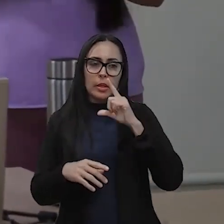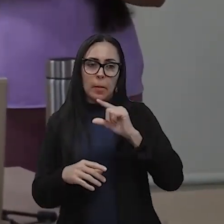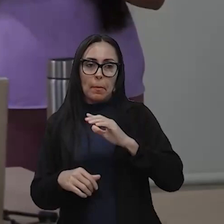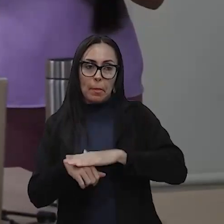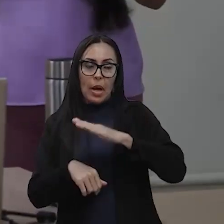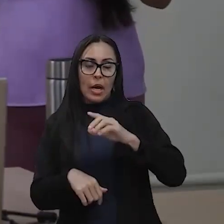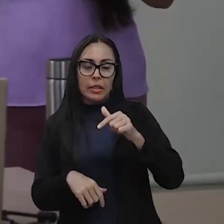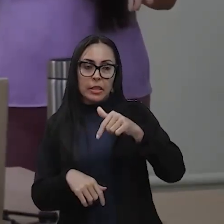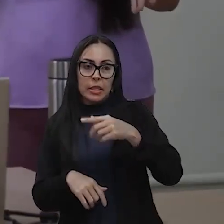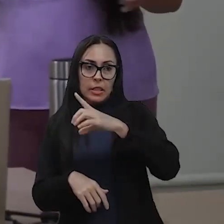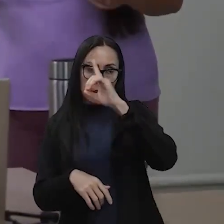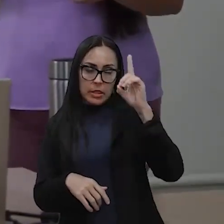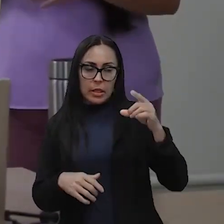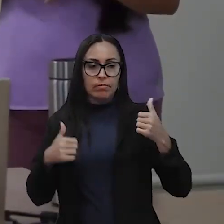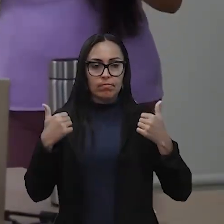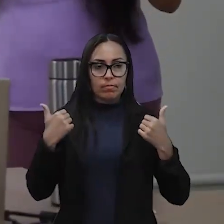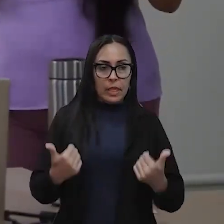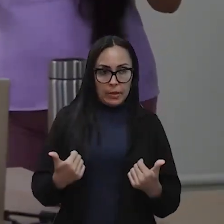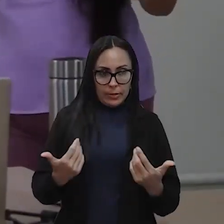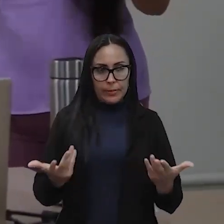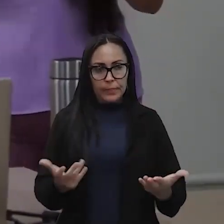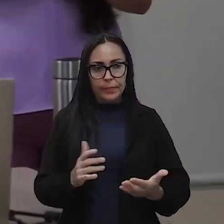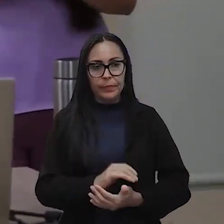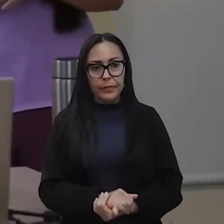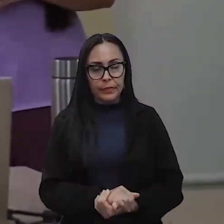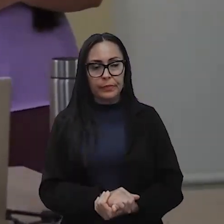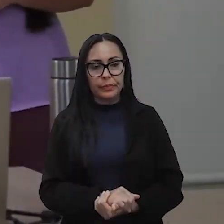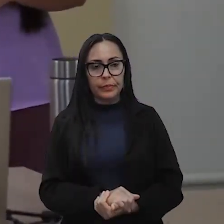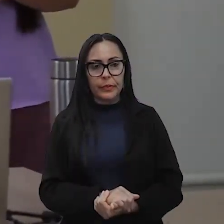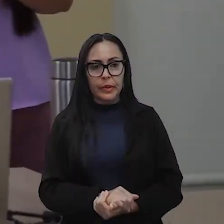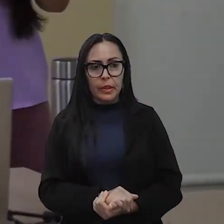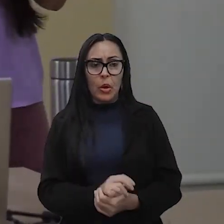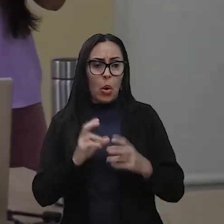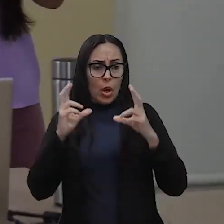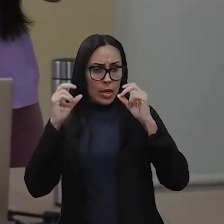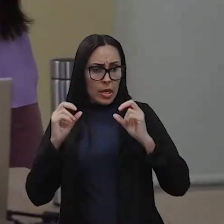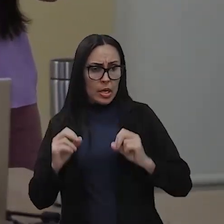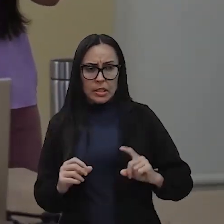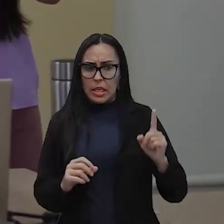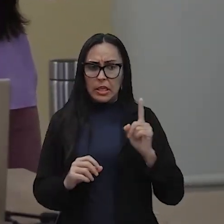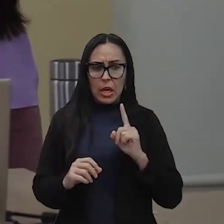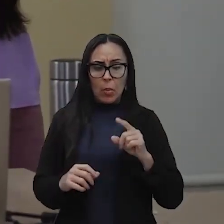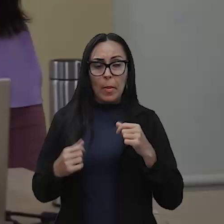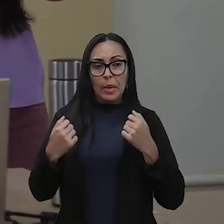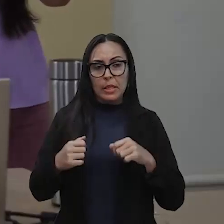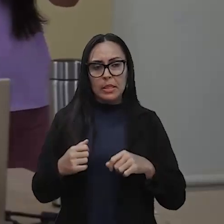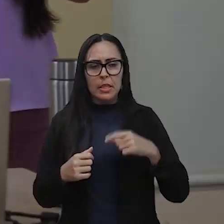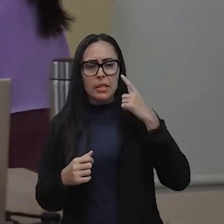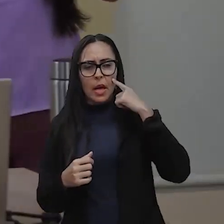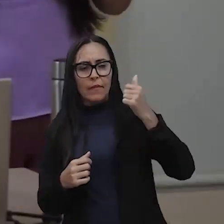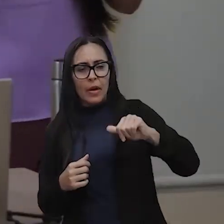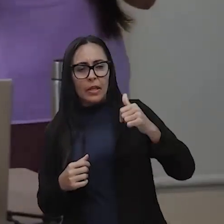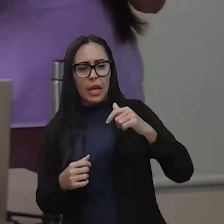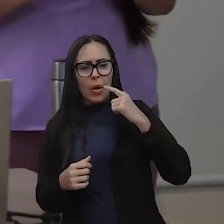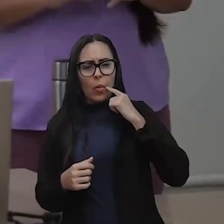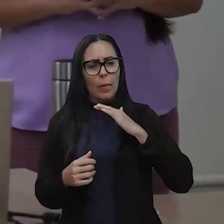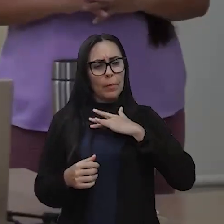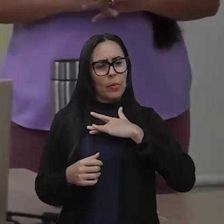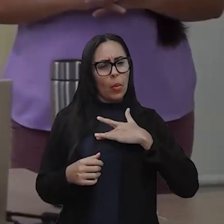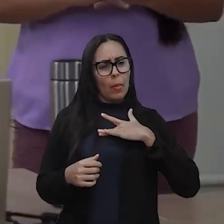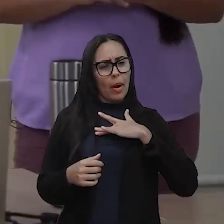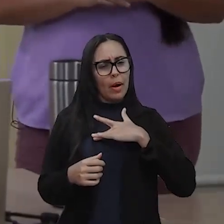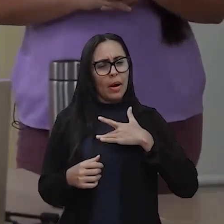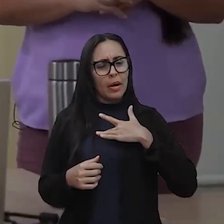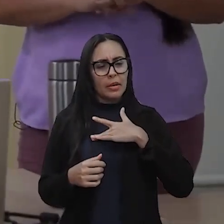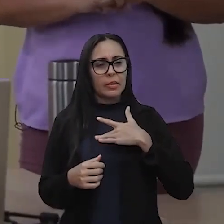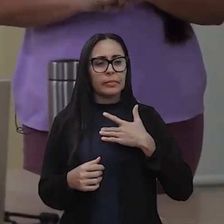mais de 7 dias, a gente tem que se preocupar. Câncer, não, mas tem que avaliar minimamente uma pomada, um corticoide local para a gente tratar aquilo